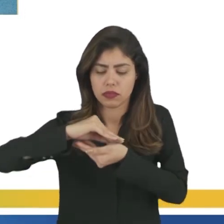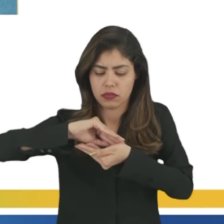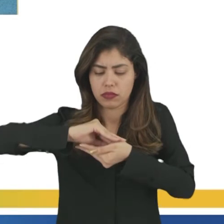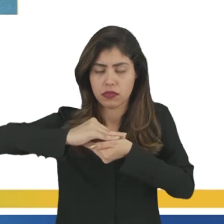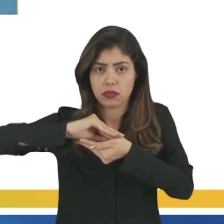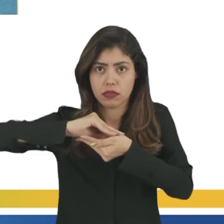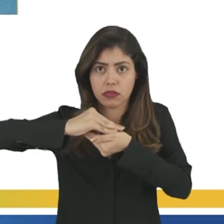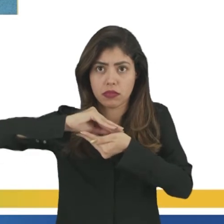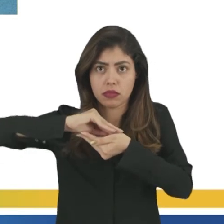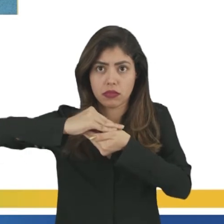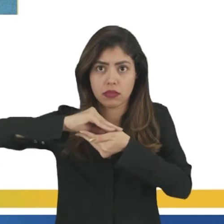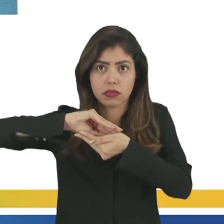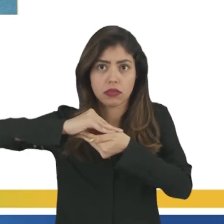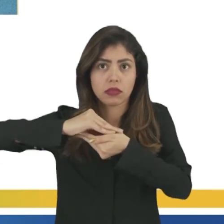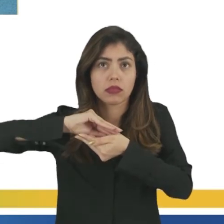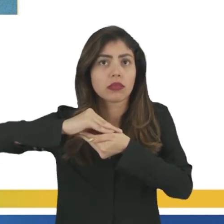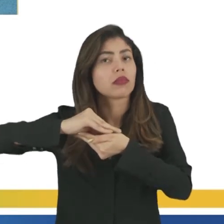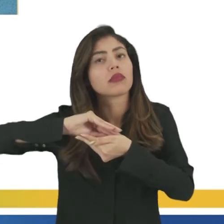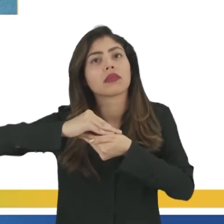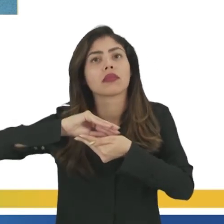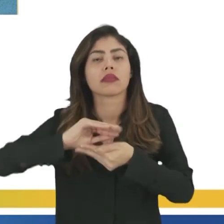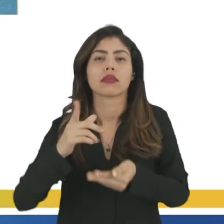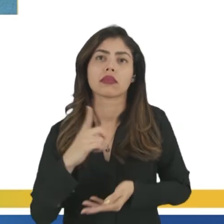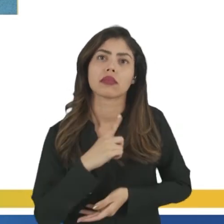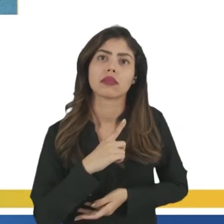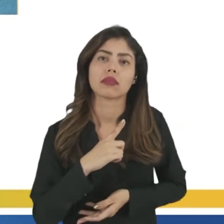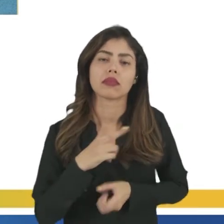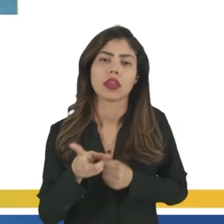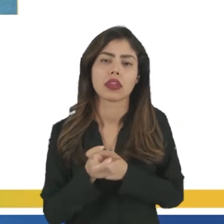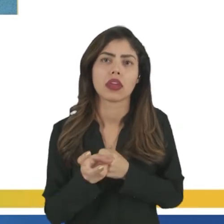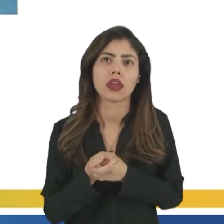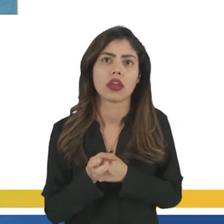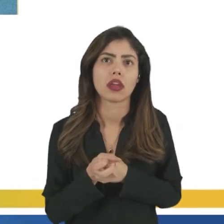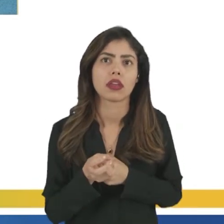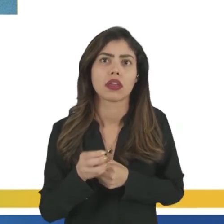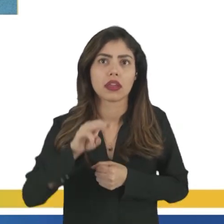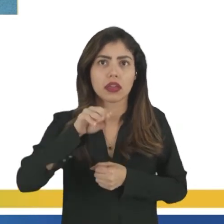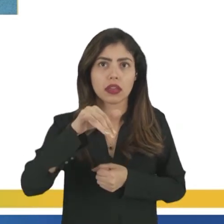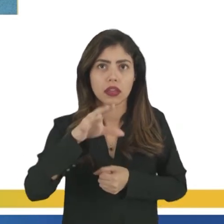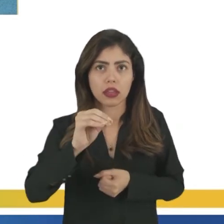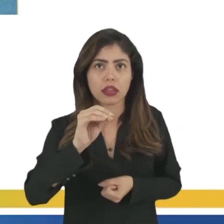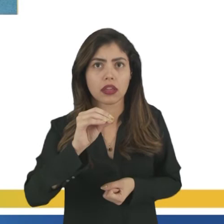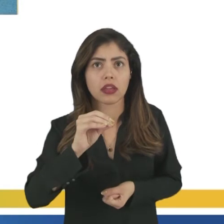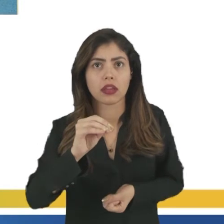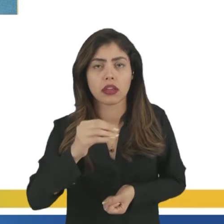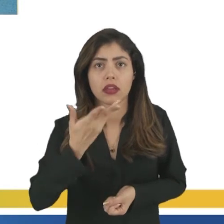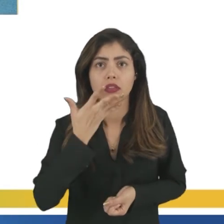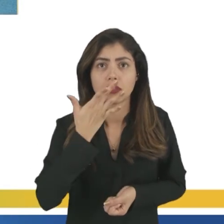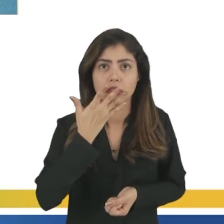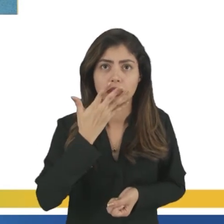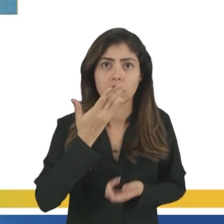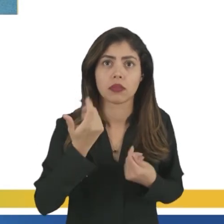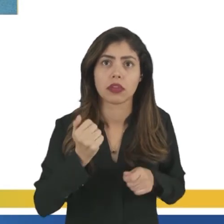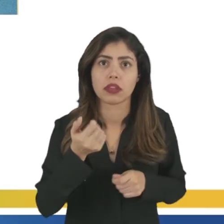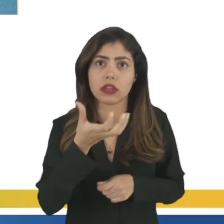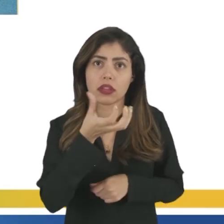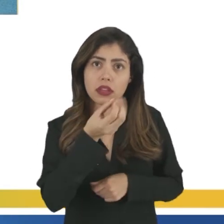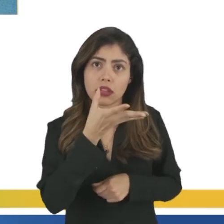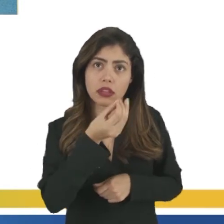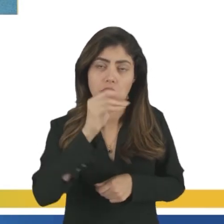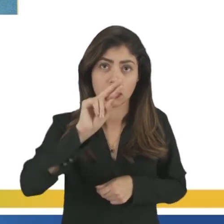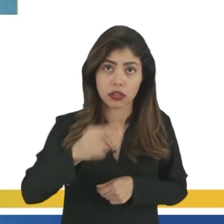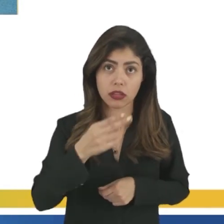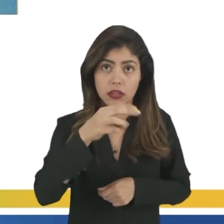de caramujos, né? Para obter meio litro de tinta púrpura, né? Era necessário mais de 60